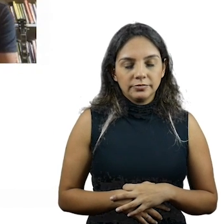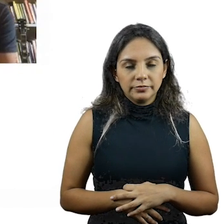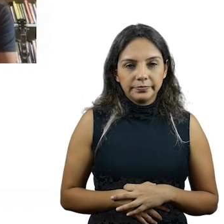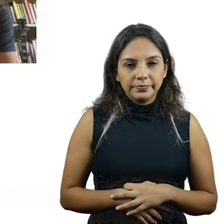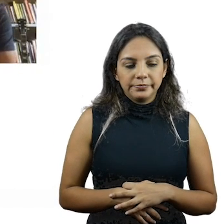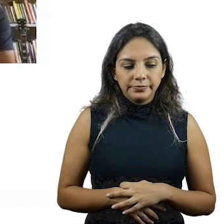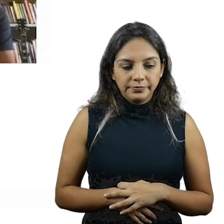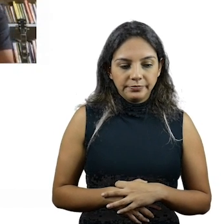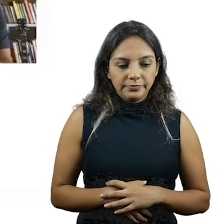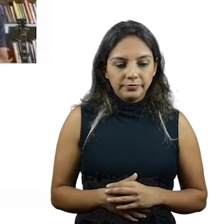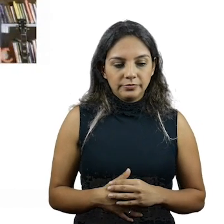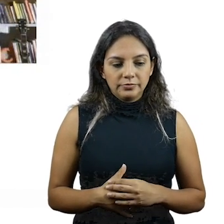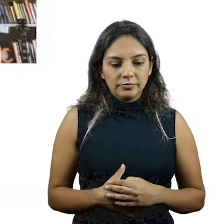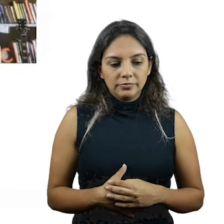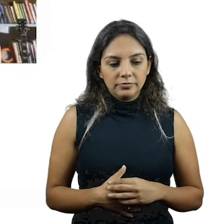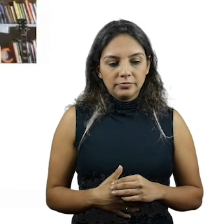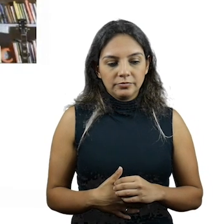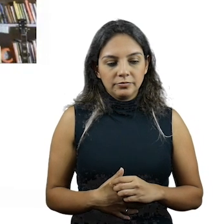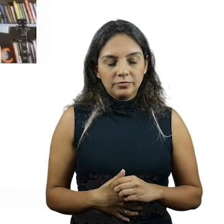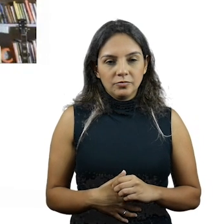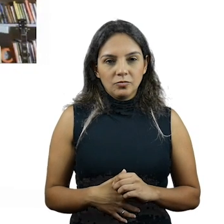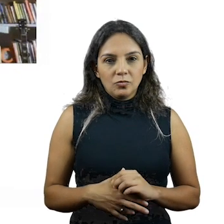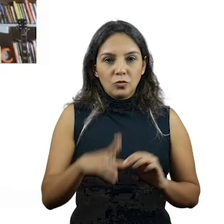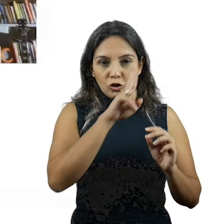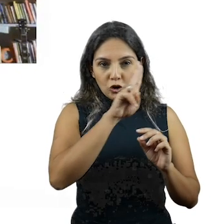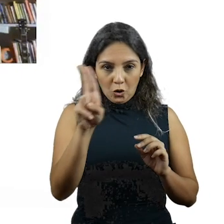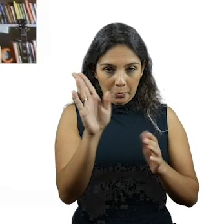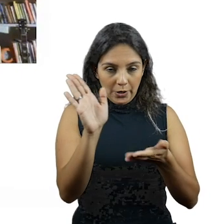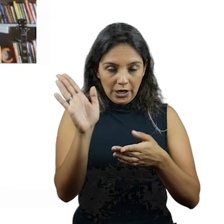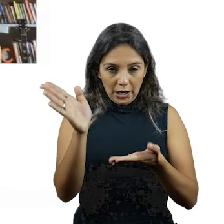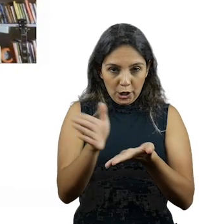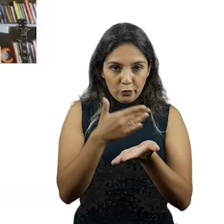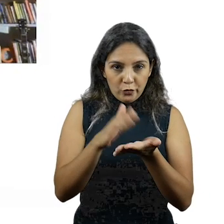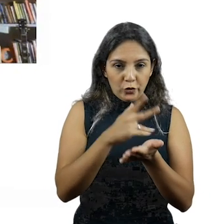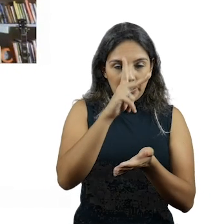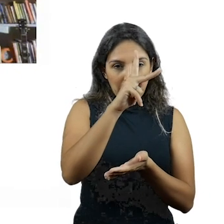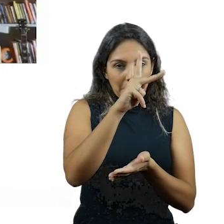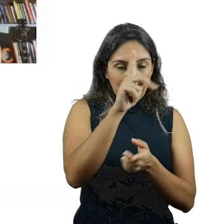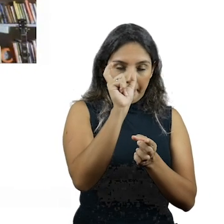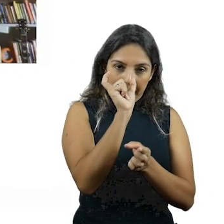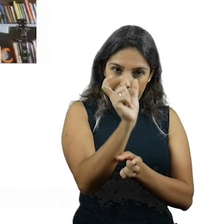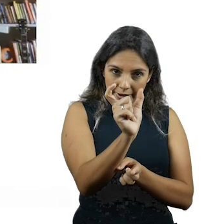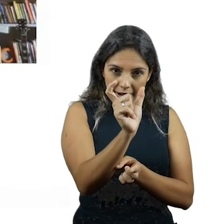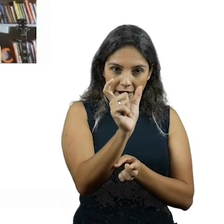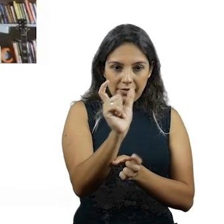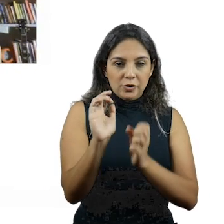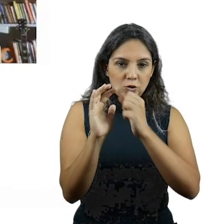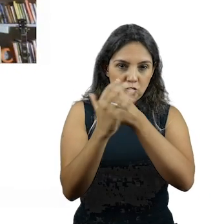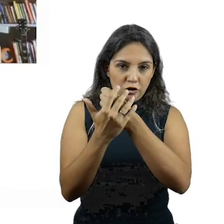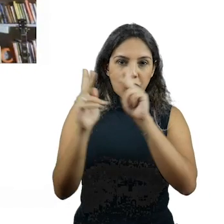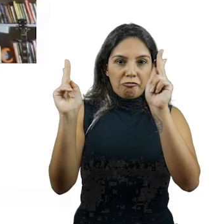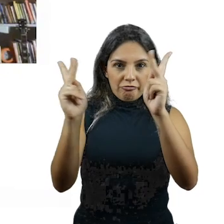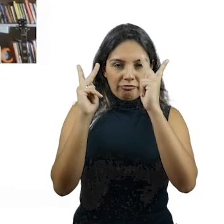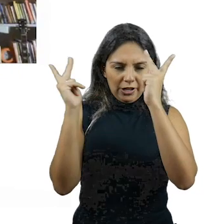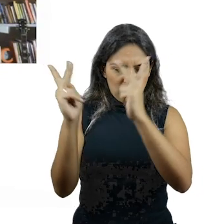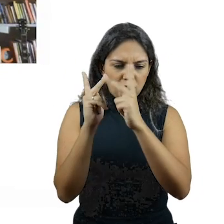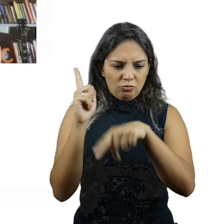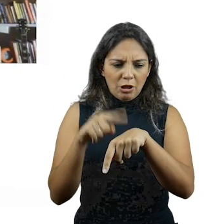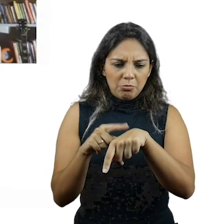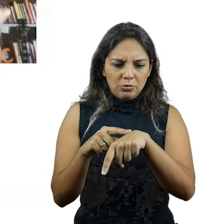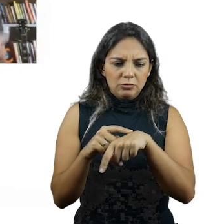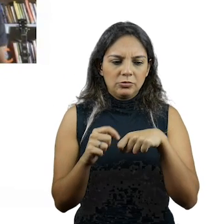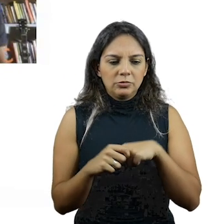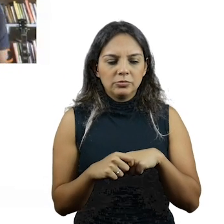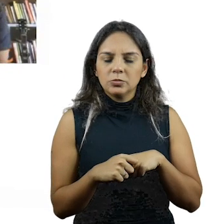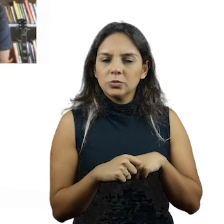bacana. Né? Se chama Palavras Escondidas no Vento. E é um livro que trata, né,